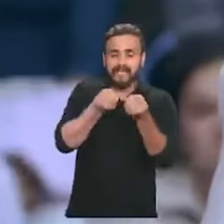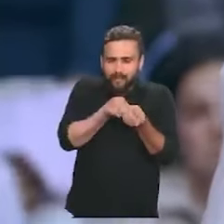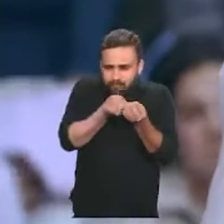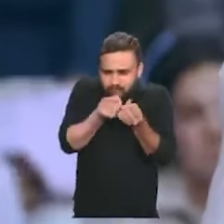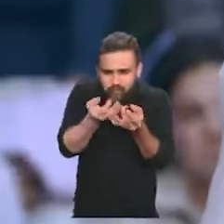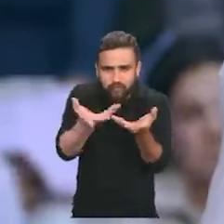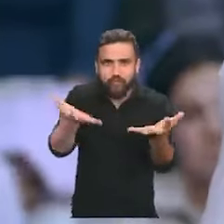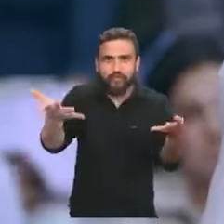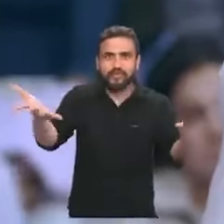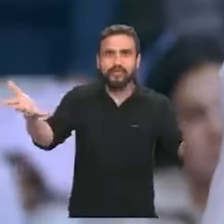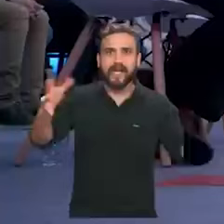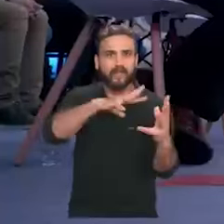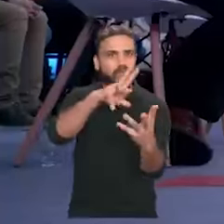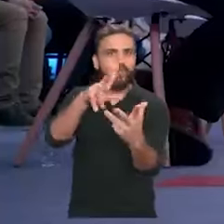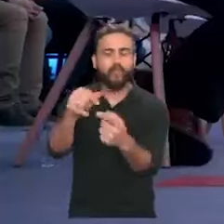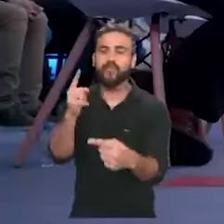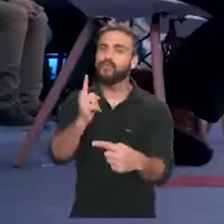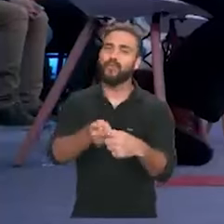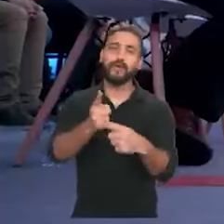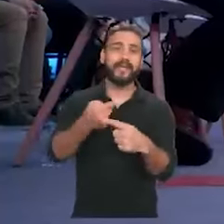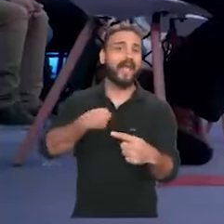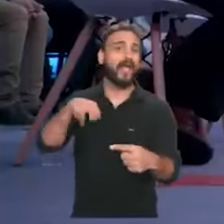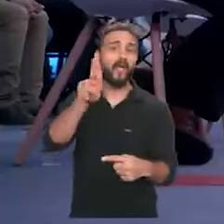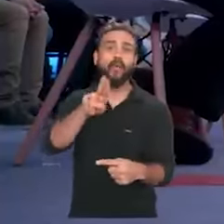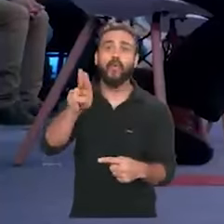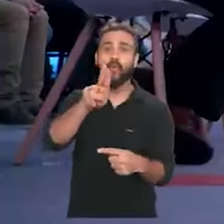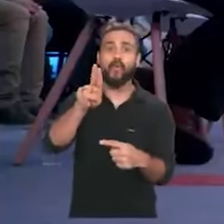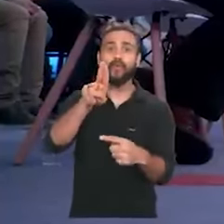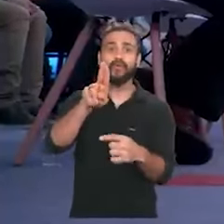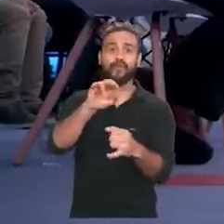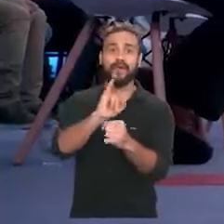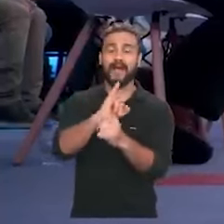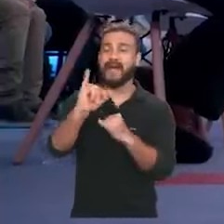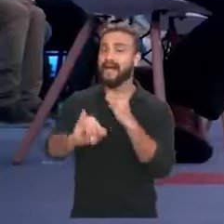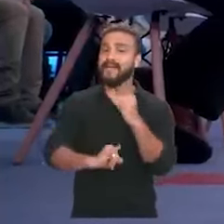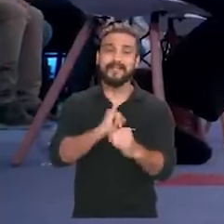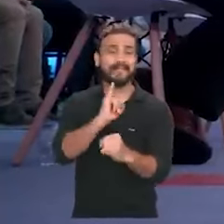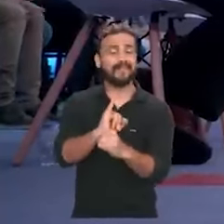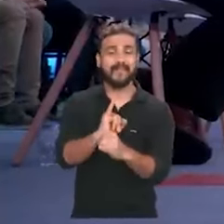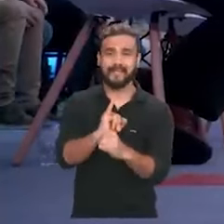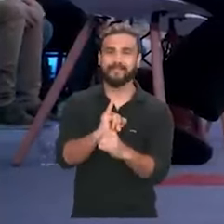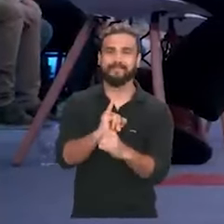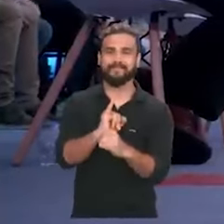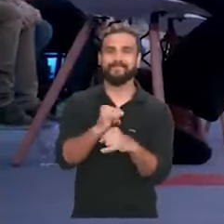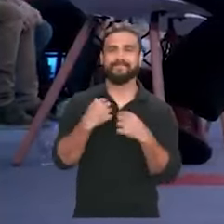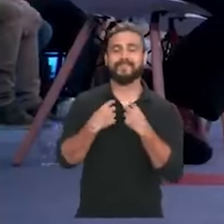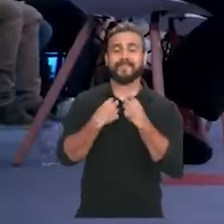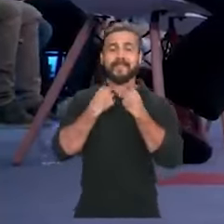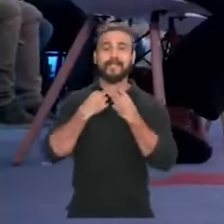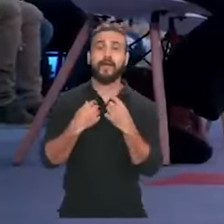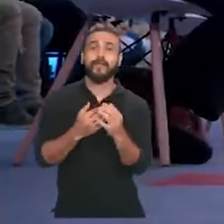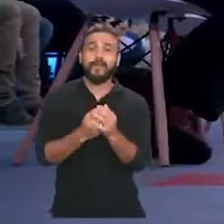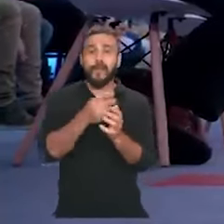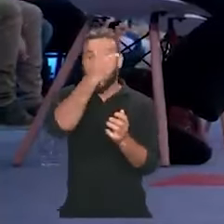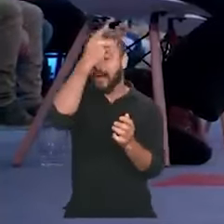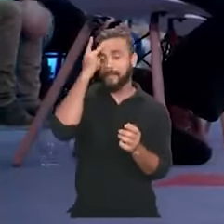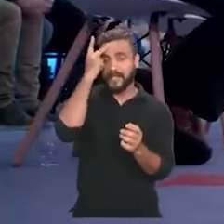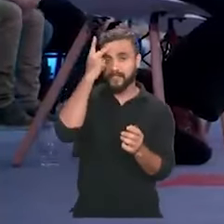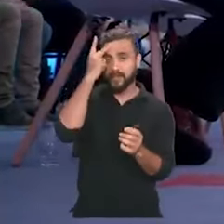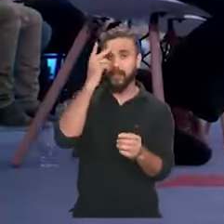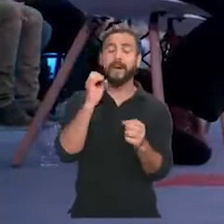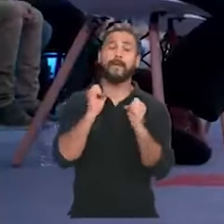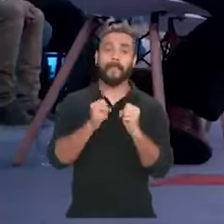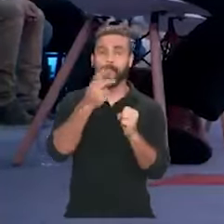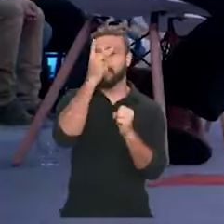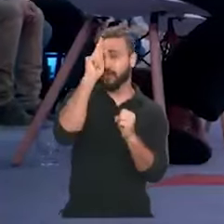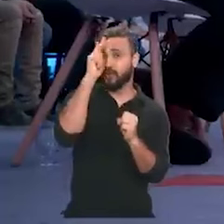fui. Aí eles vão dizer assim, poxa, mas pera lá. Pessoa pode se tornar um cristão verdadeiro à distância? Eu sempre digo,